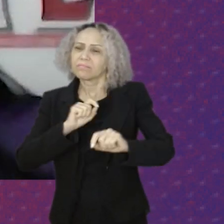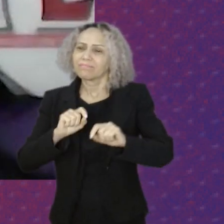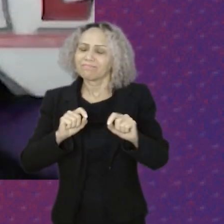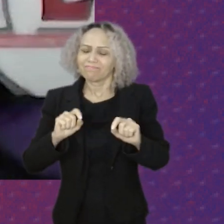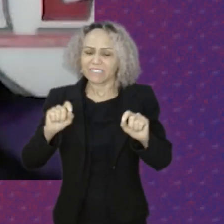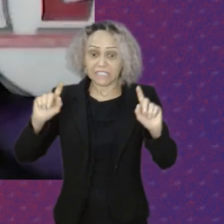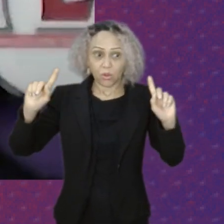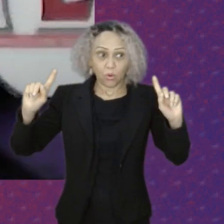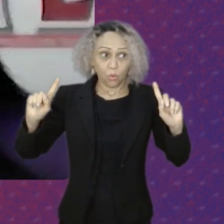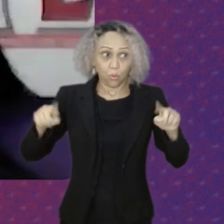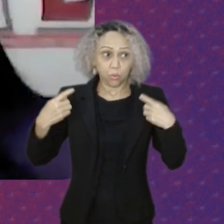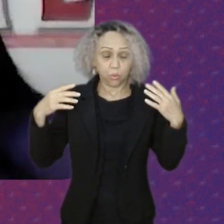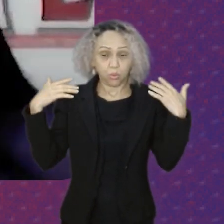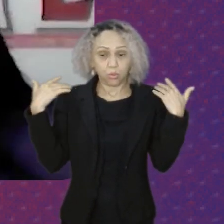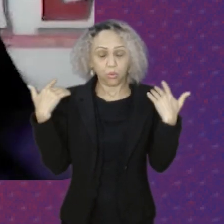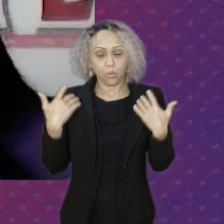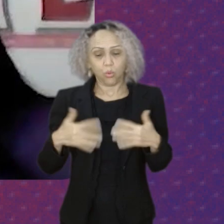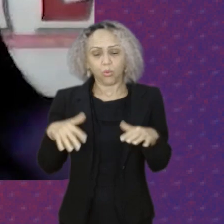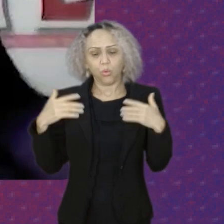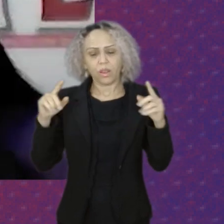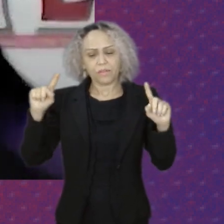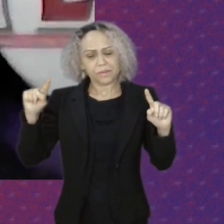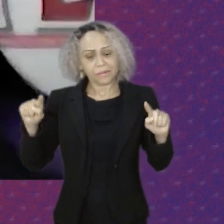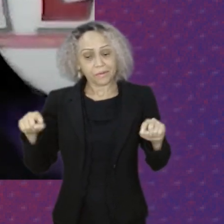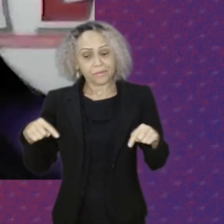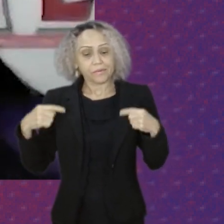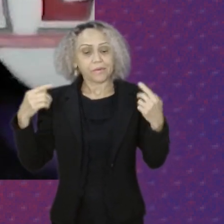desafios. Muito desafio mesmo,